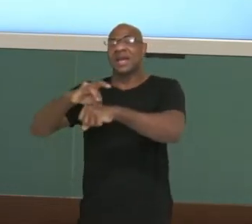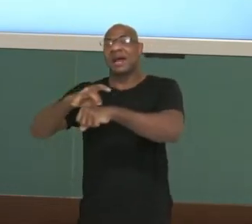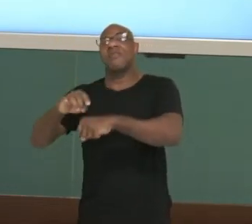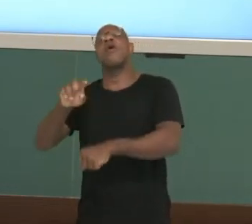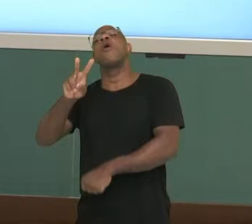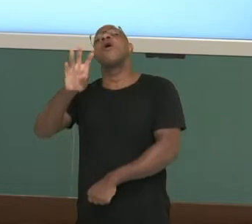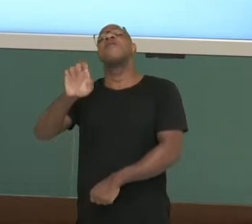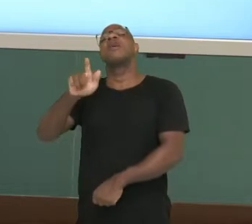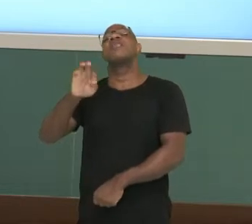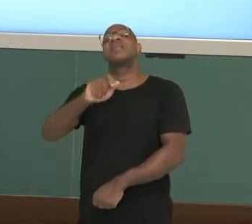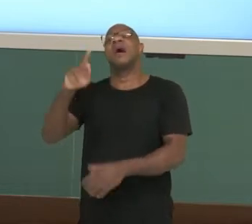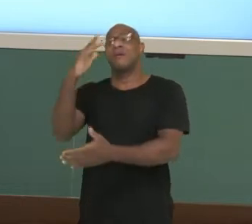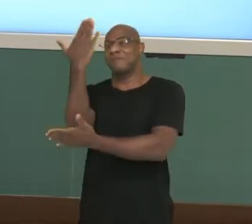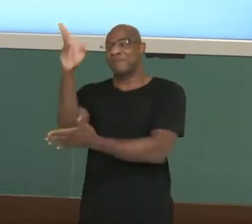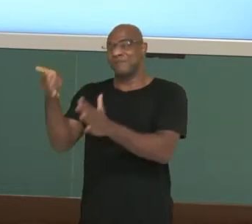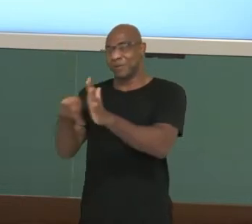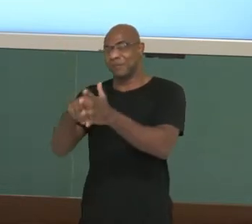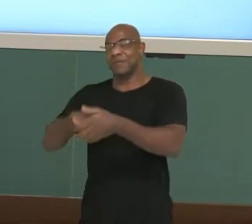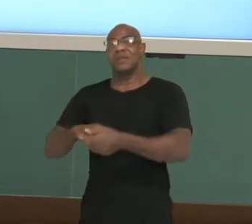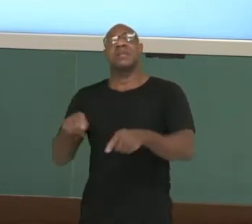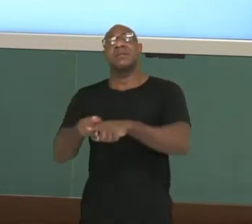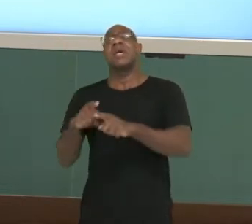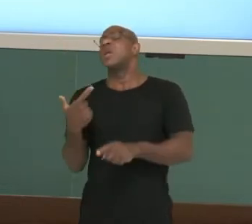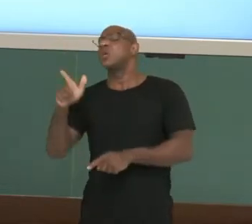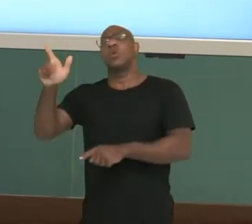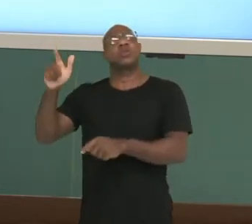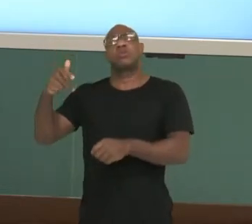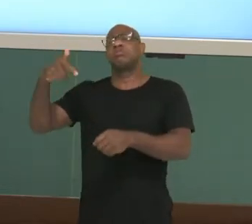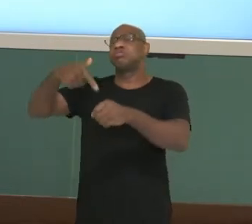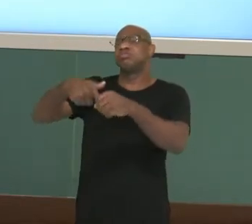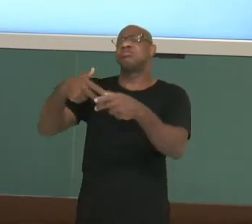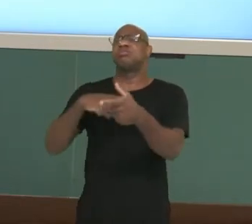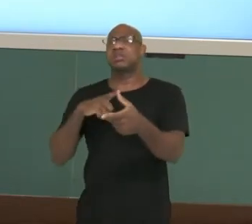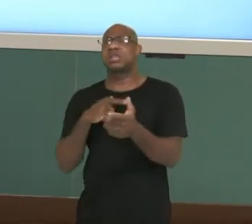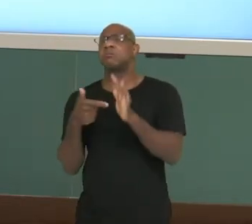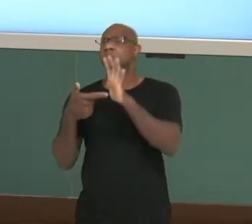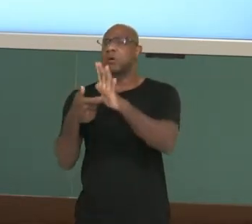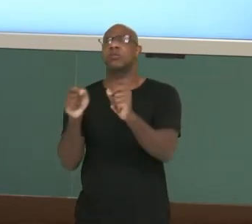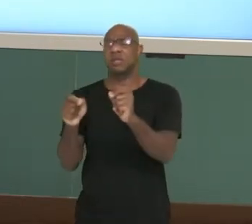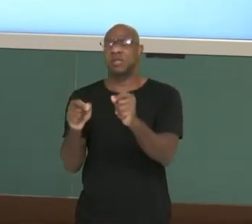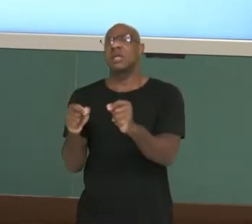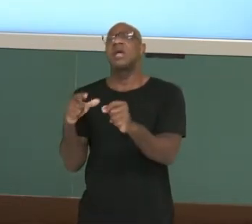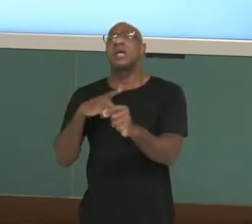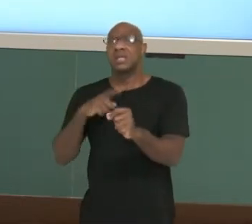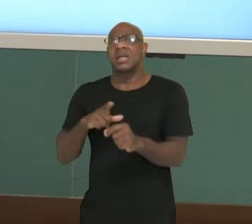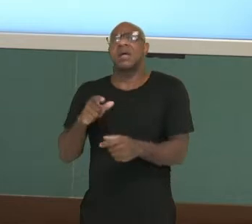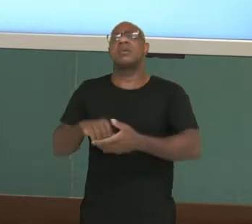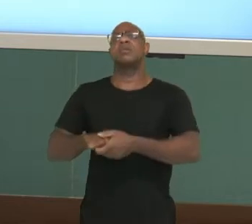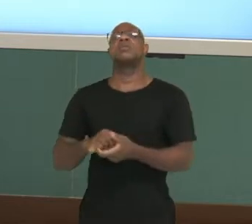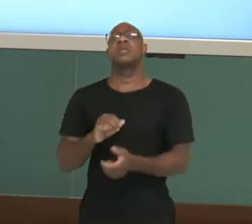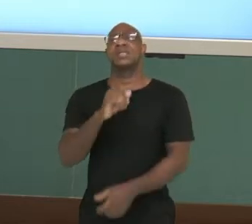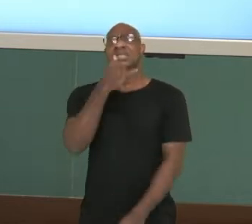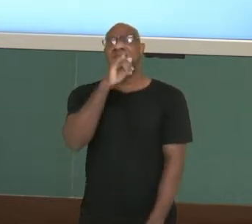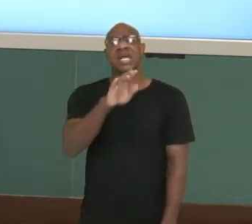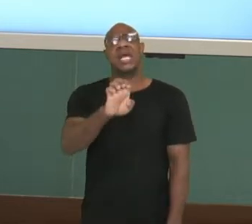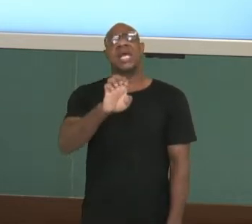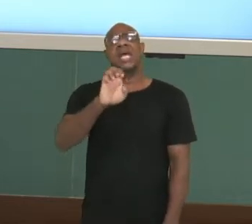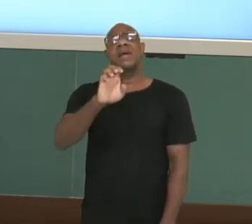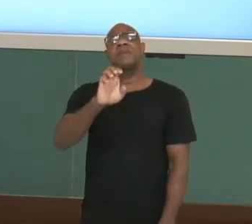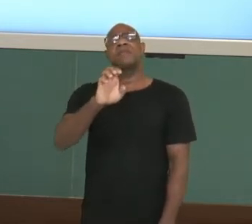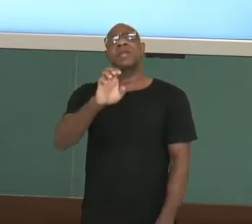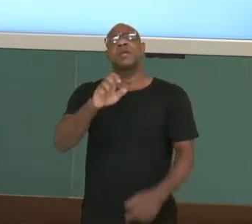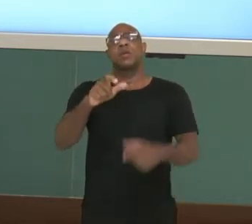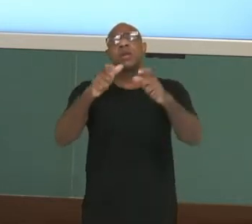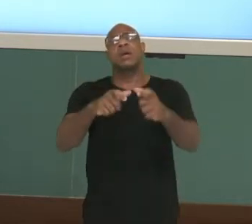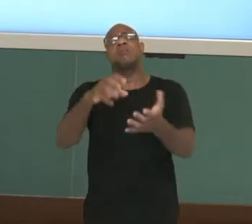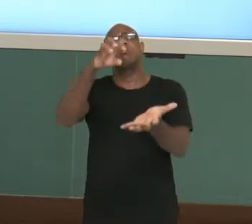outros tantos combustíveis aqui que representam parte da matriz energética. E vale um destaque